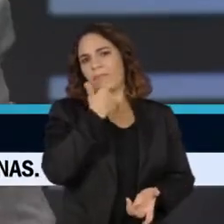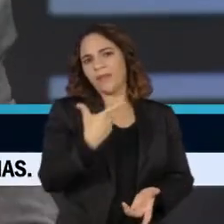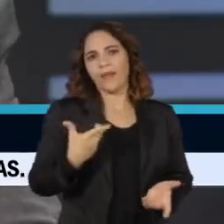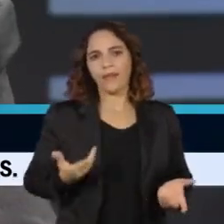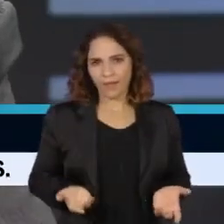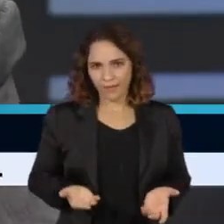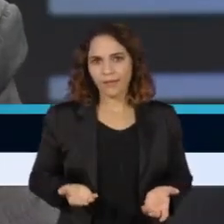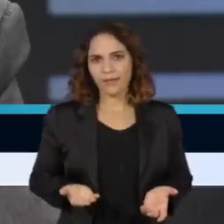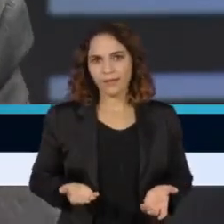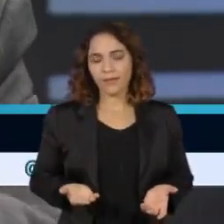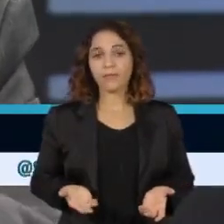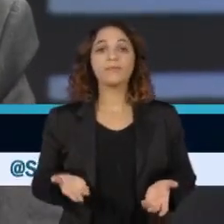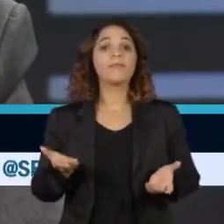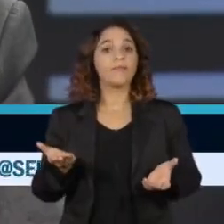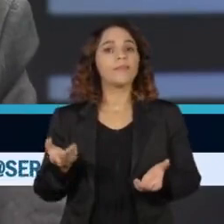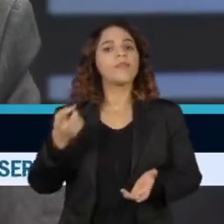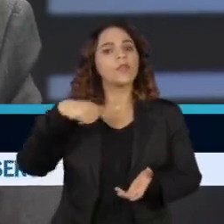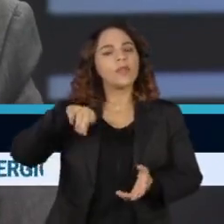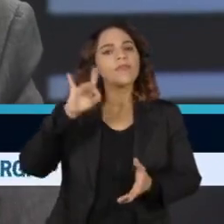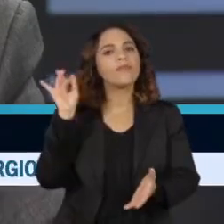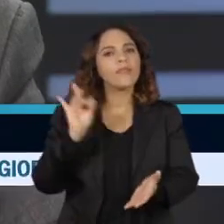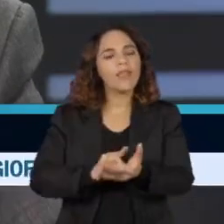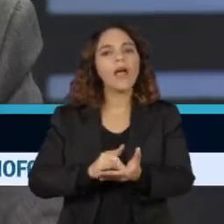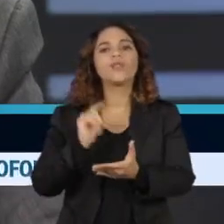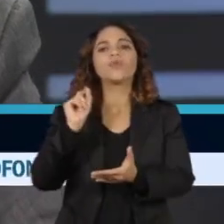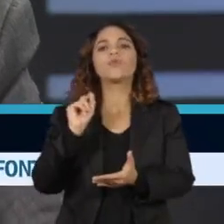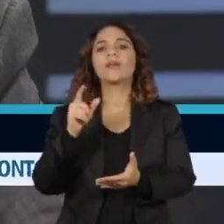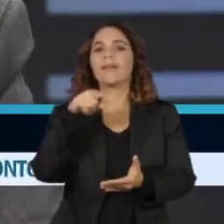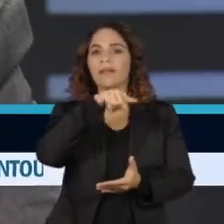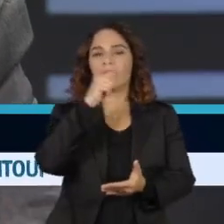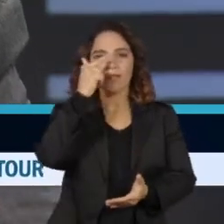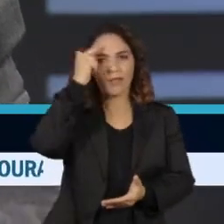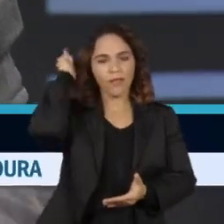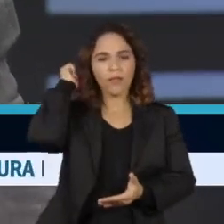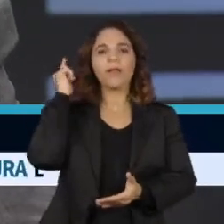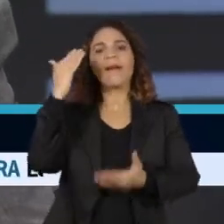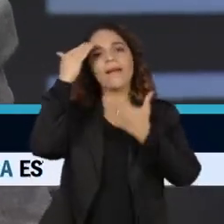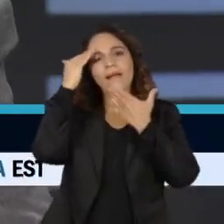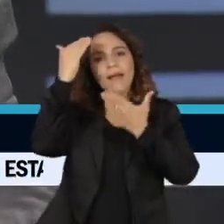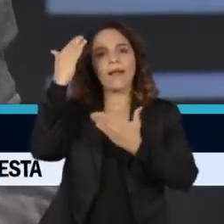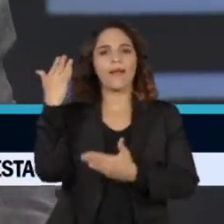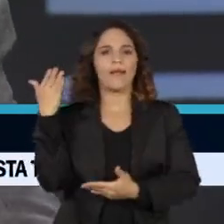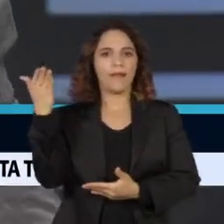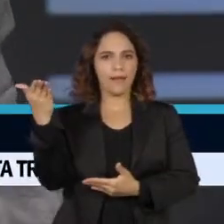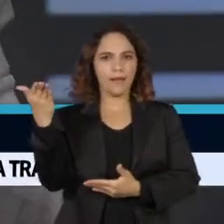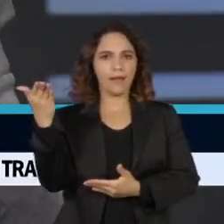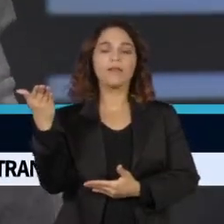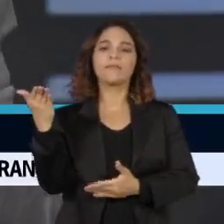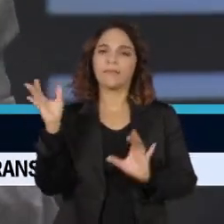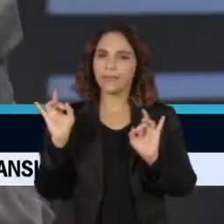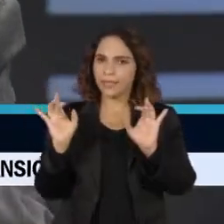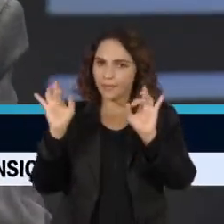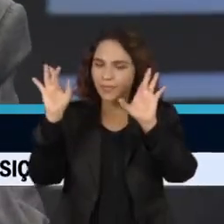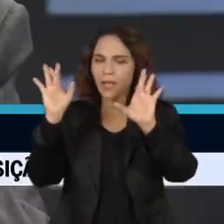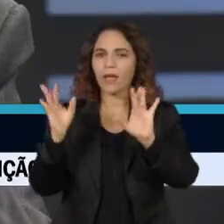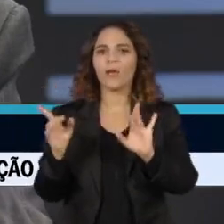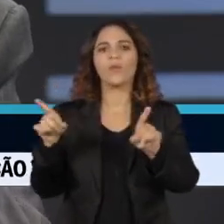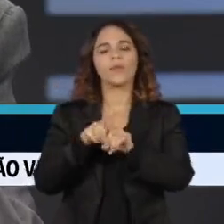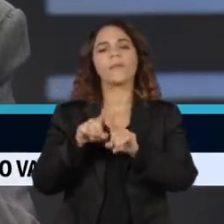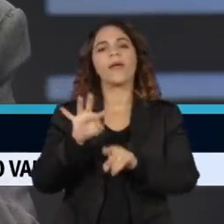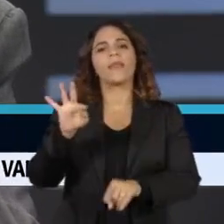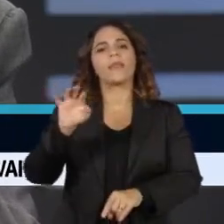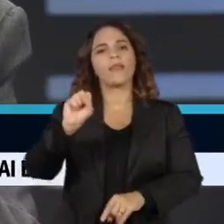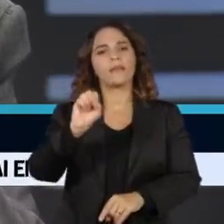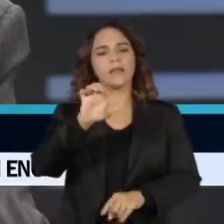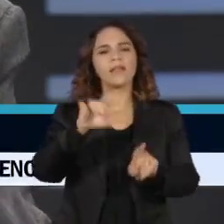ou seja, nós temos uma dívida, o Brasil, com o ministro Alexandre Moraes, graças a ele, especialmente ao TSE,